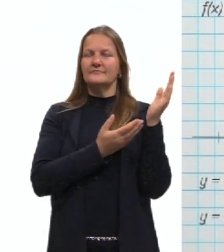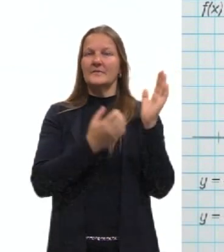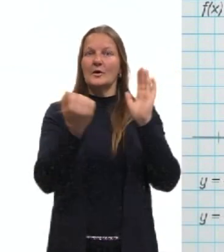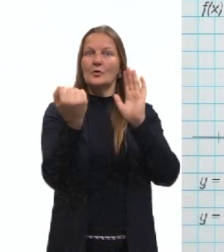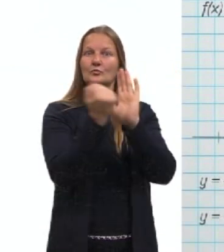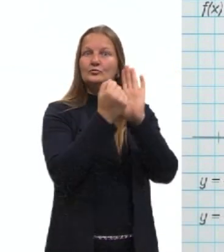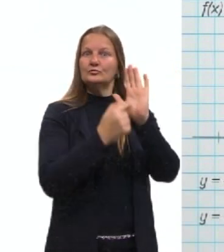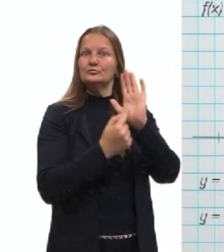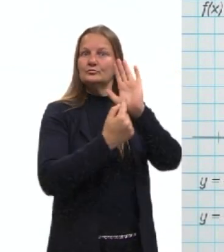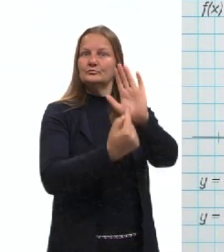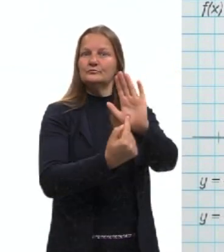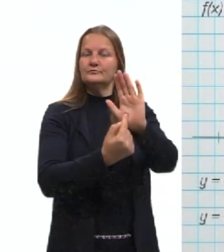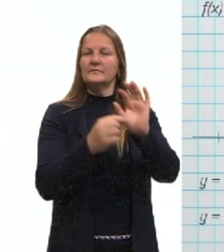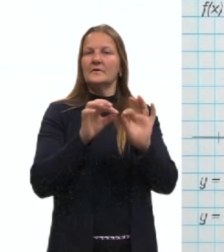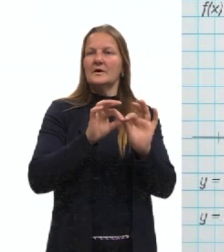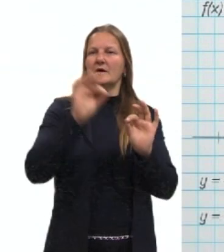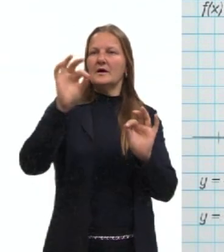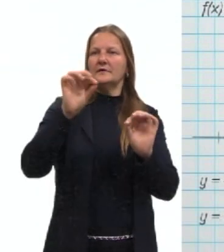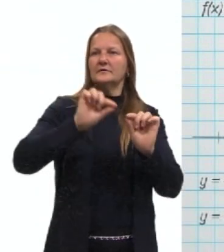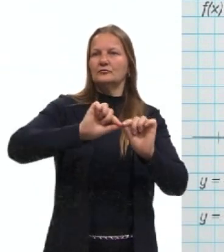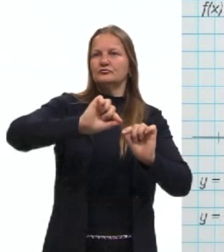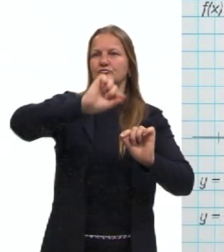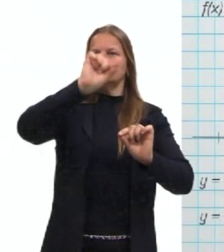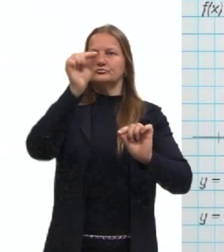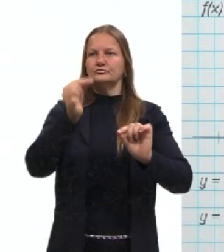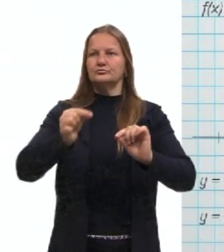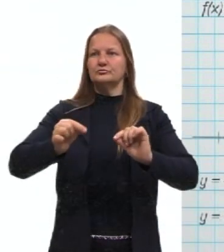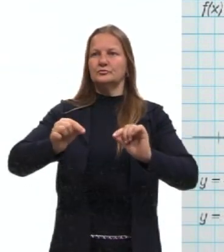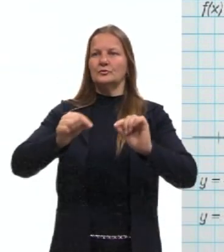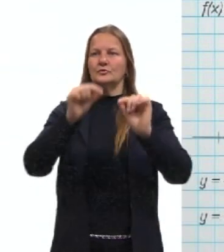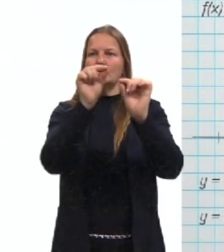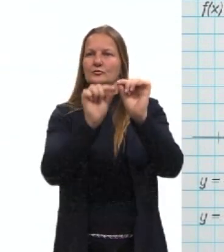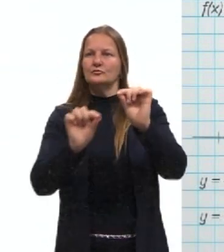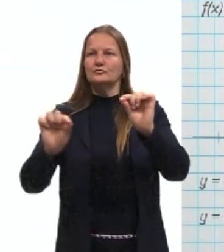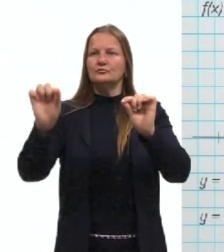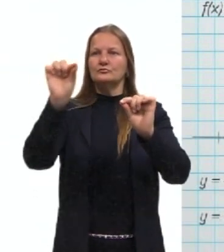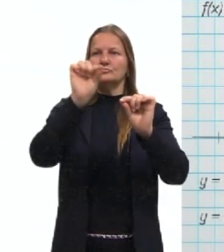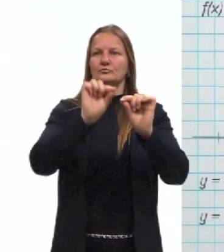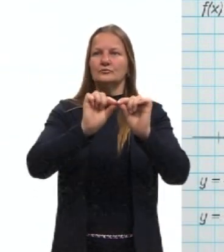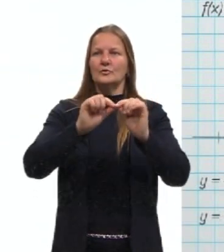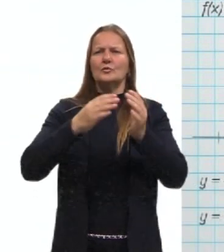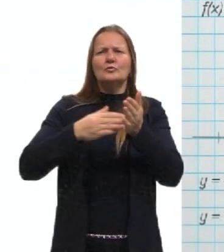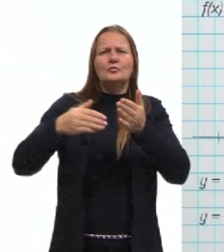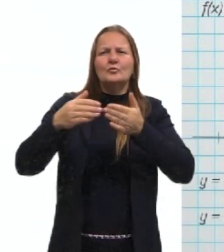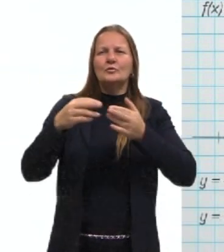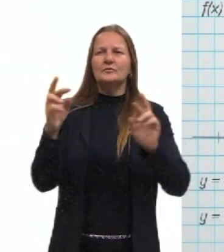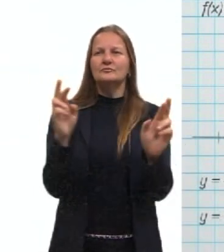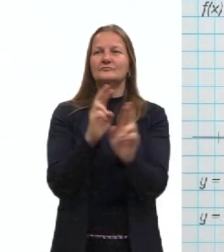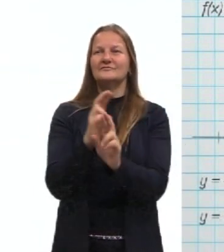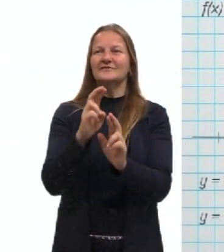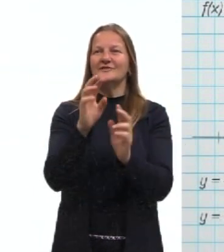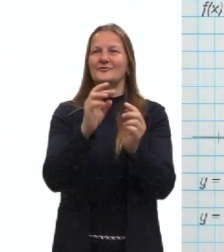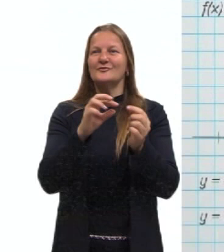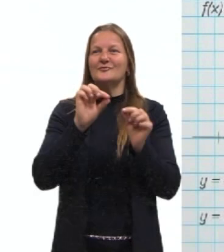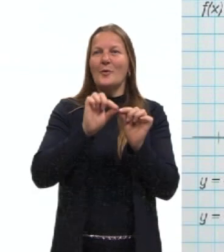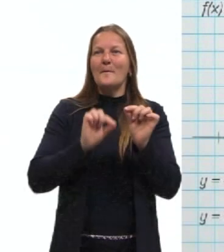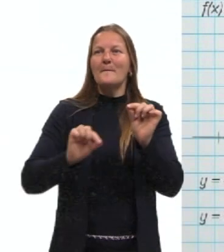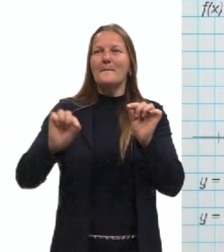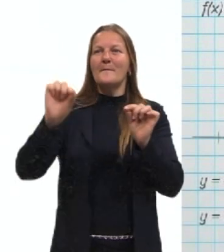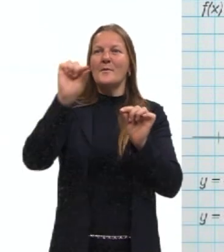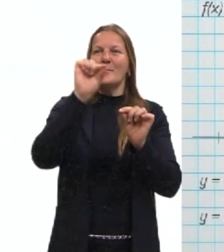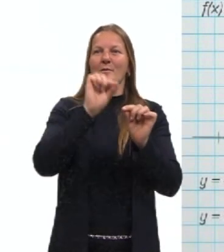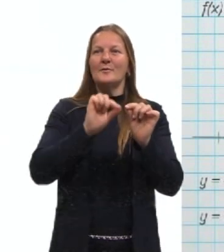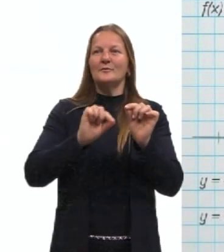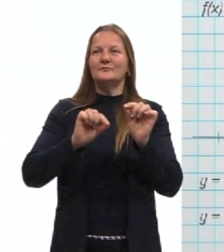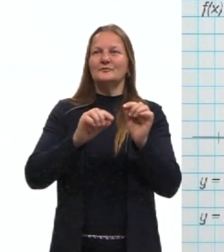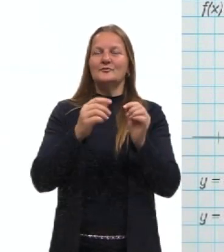representações. Ali nós temos retas, nós temos curvas, nós temos um círculo. Todas essas relações, né, relacionadas